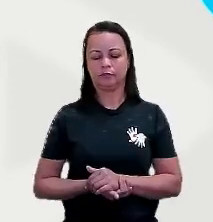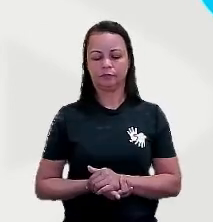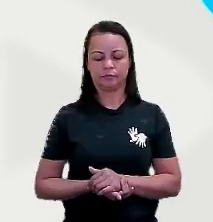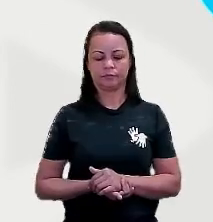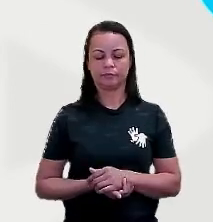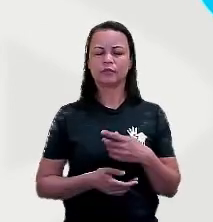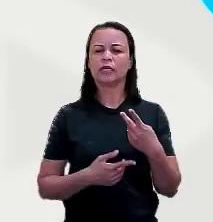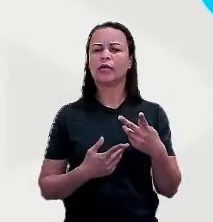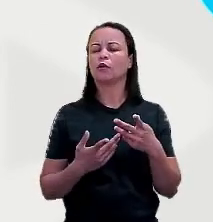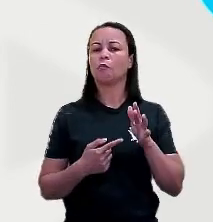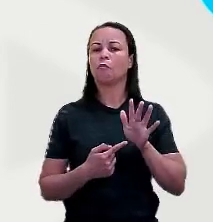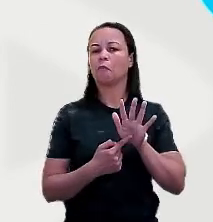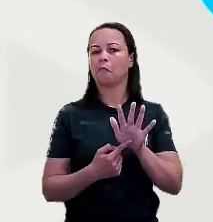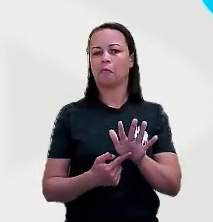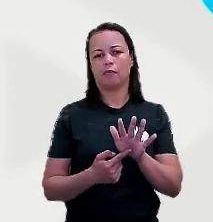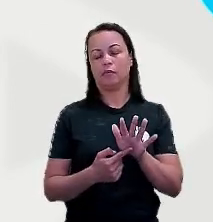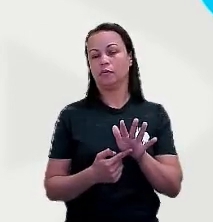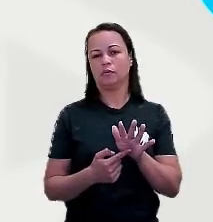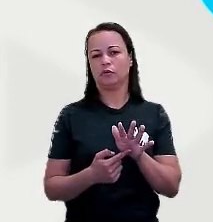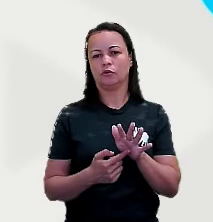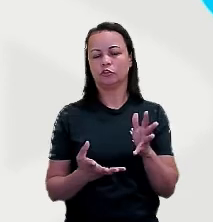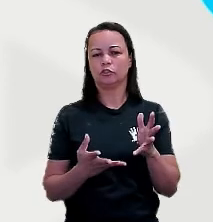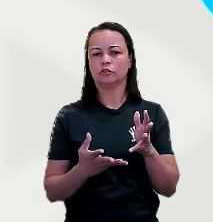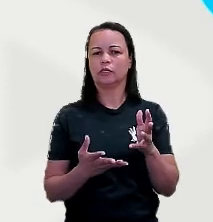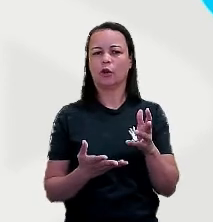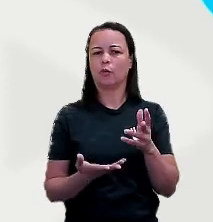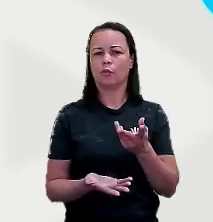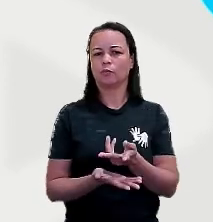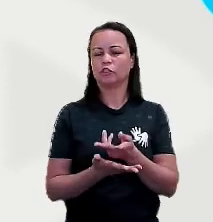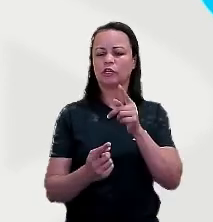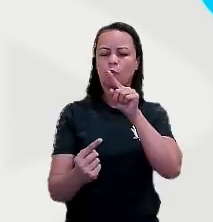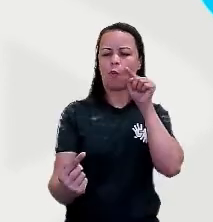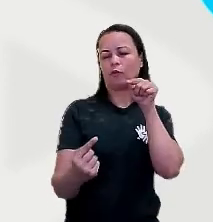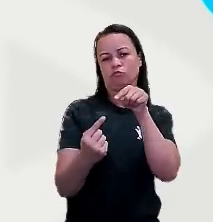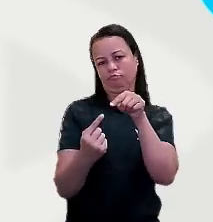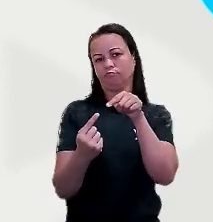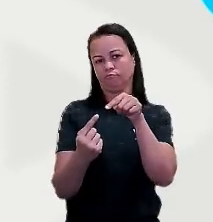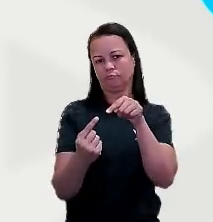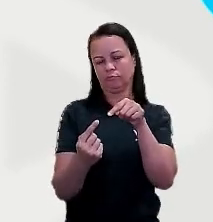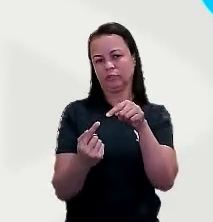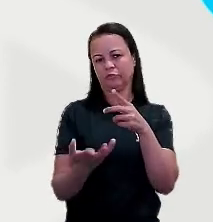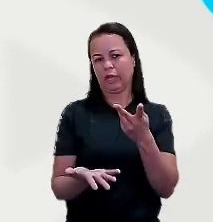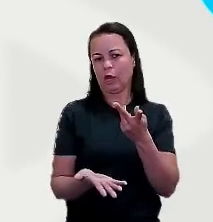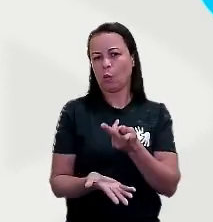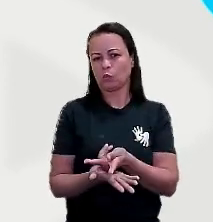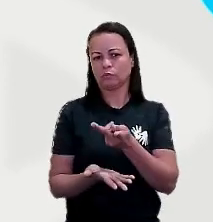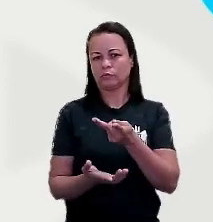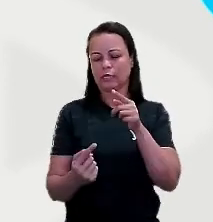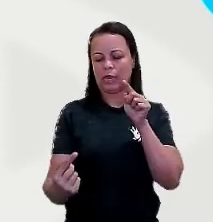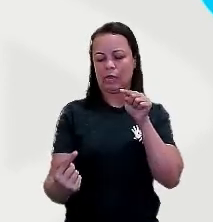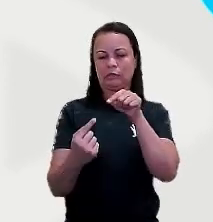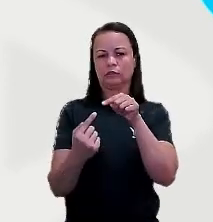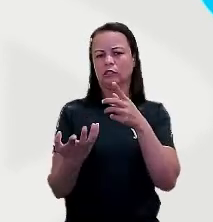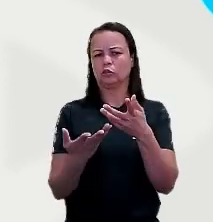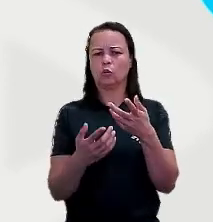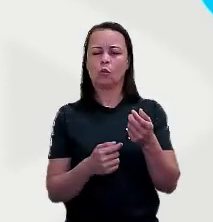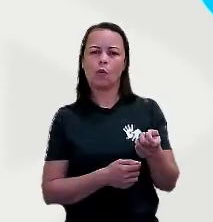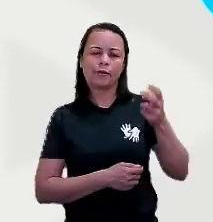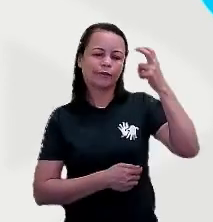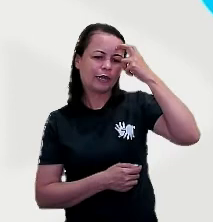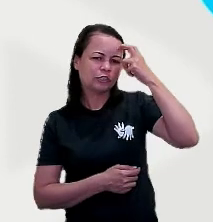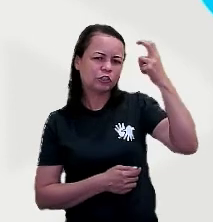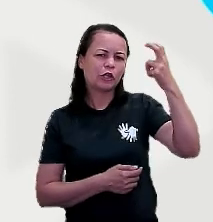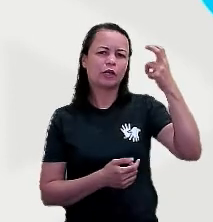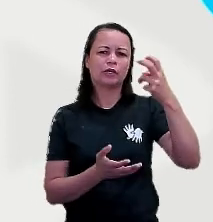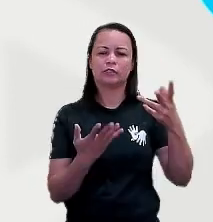vão ali buscar um resultado, um objetivo, não quer? Vai alcançar esse resultado, no caso, a inteligência, o esforço,